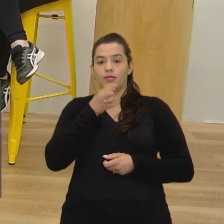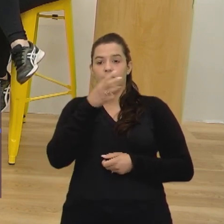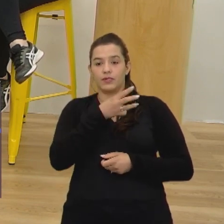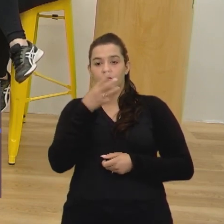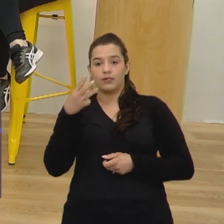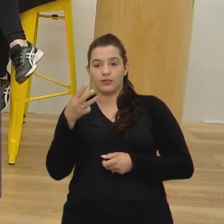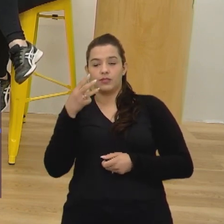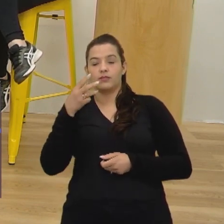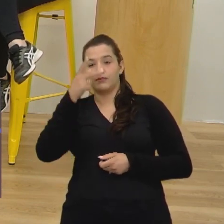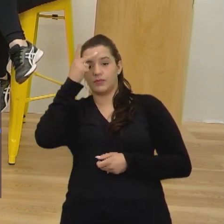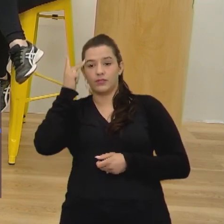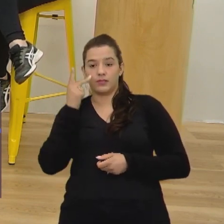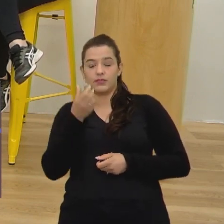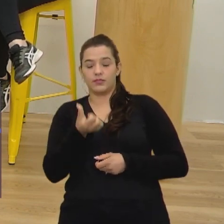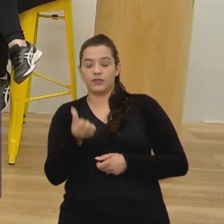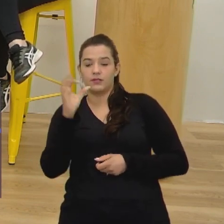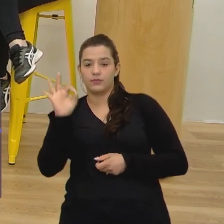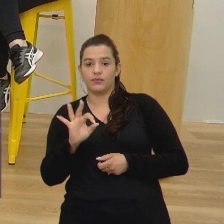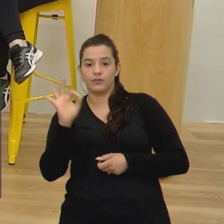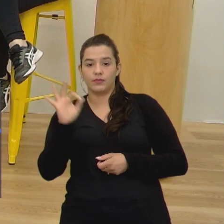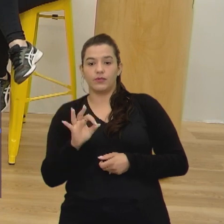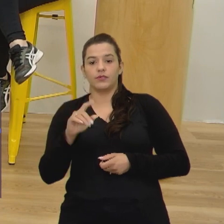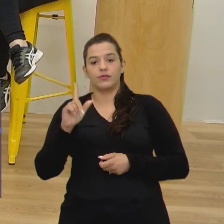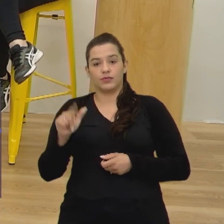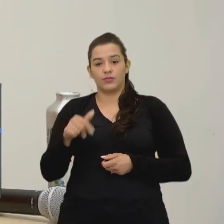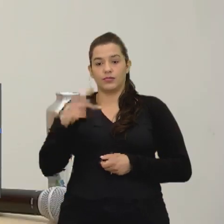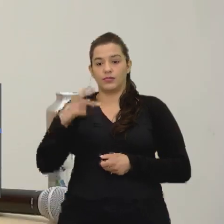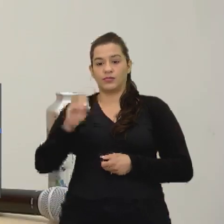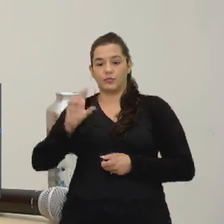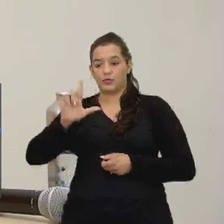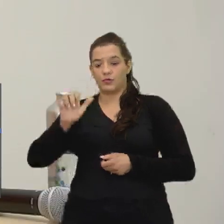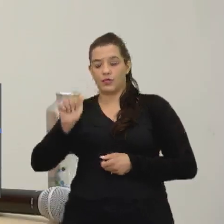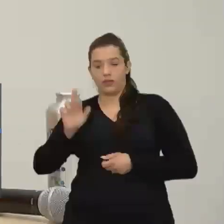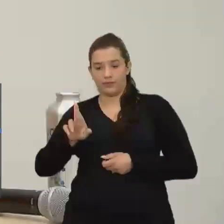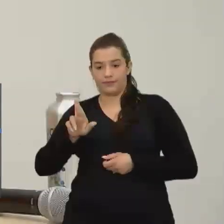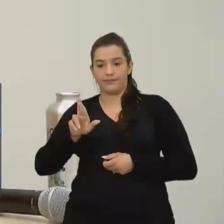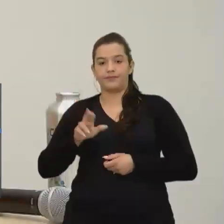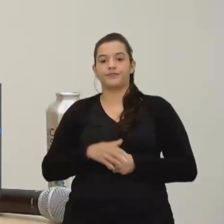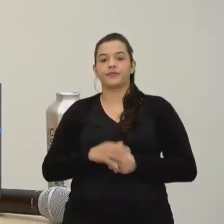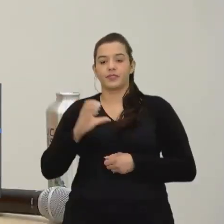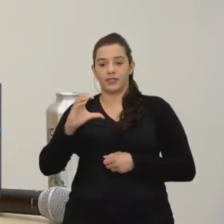33 pessoas. 6% disse zona polar.